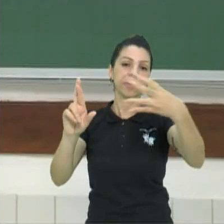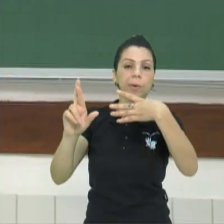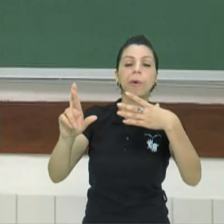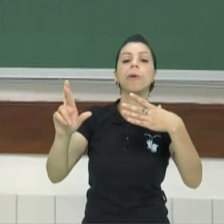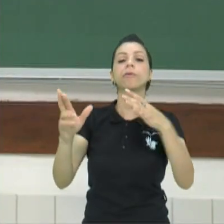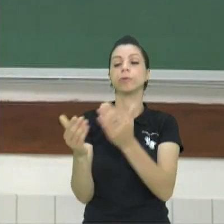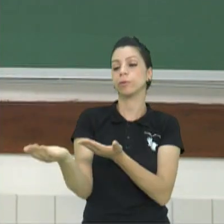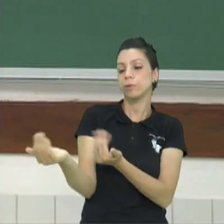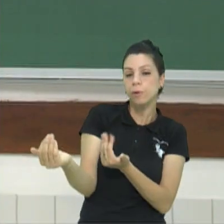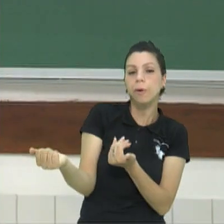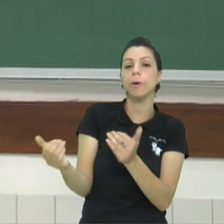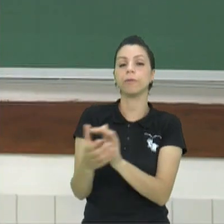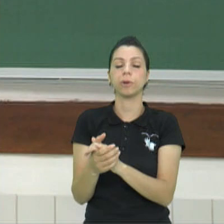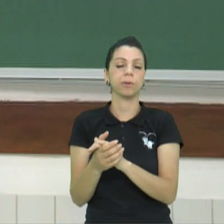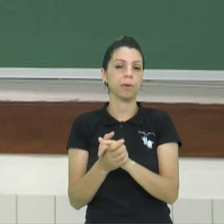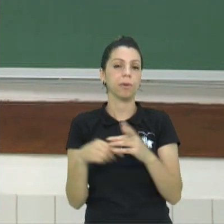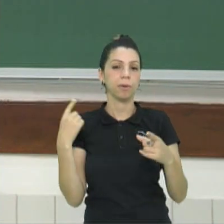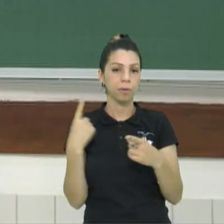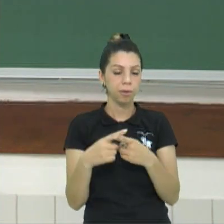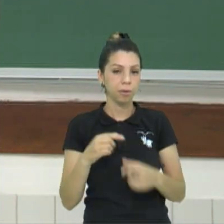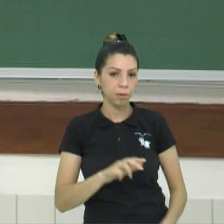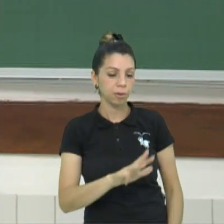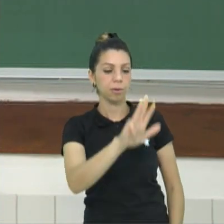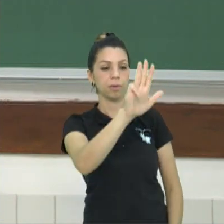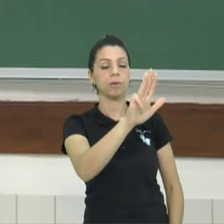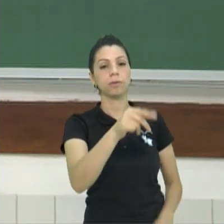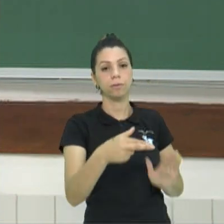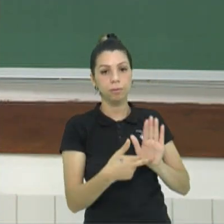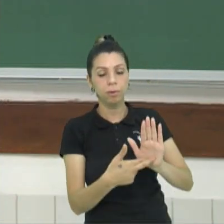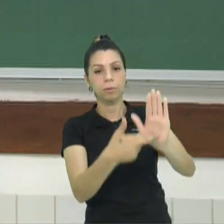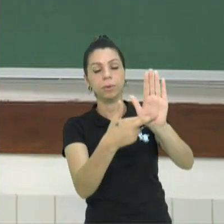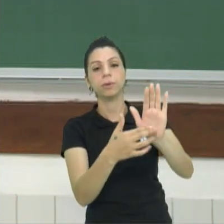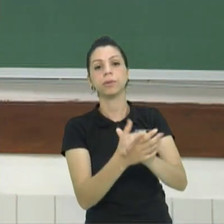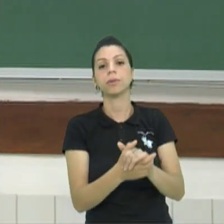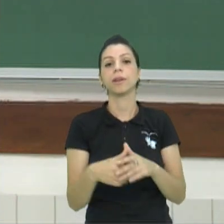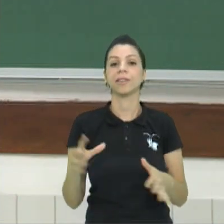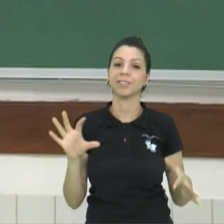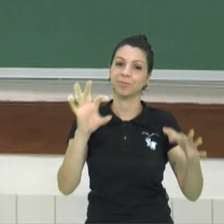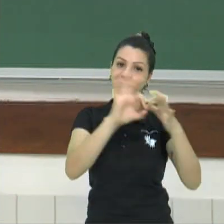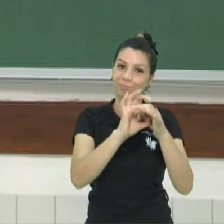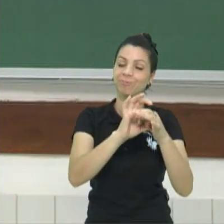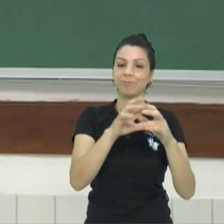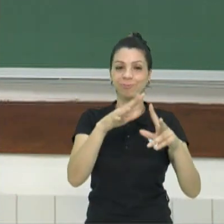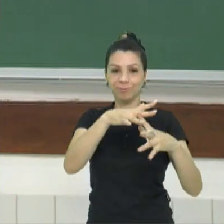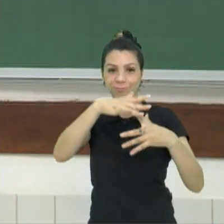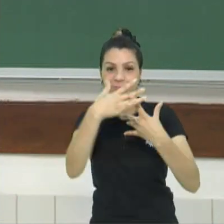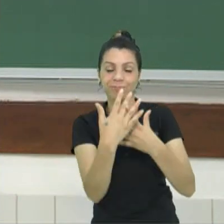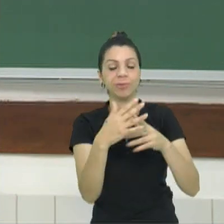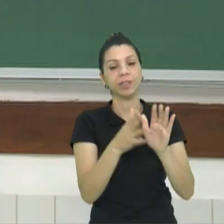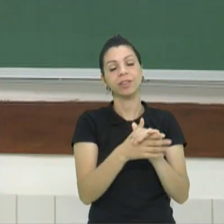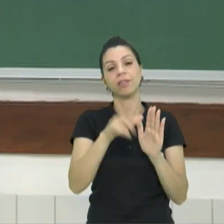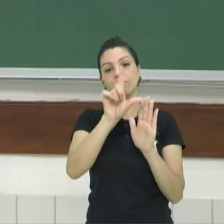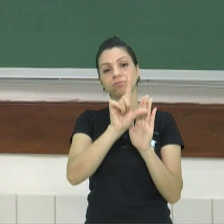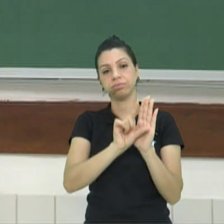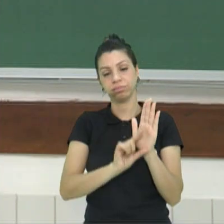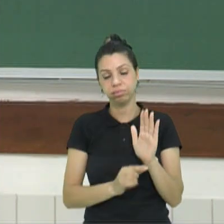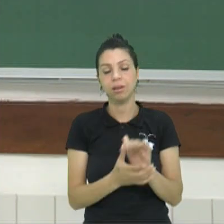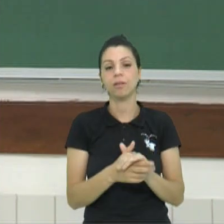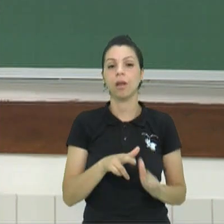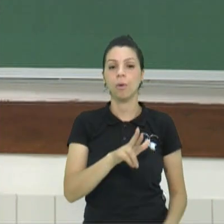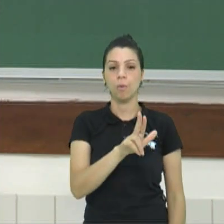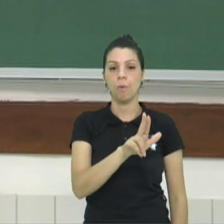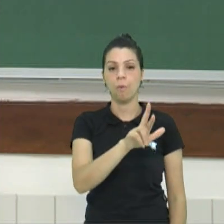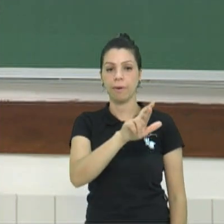de final de Guerra Fria. E o Lula foi apresentado como candidato ligado ao socialismo decadente da União